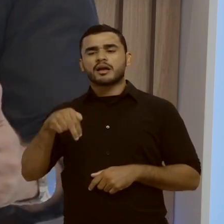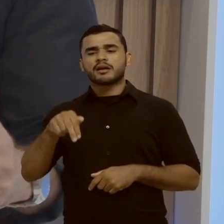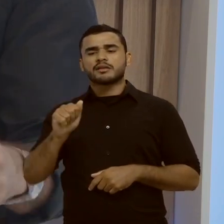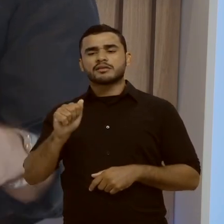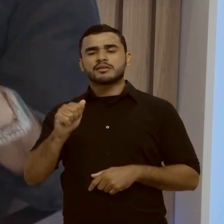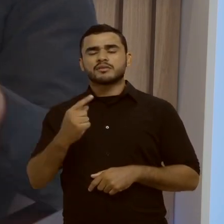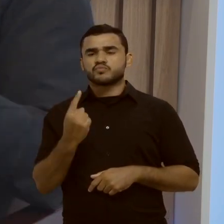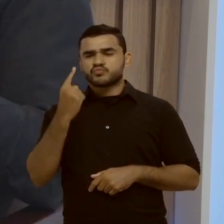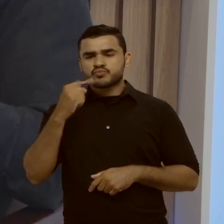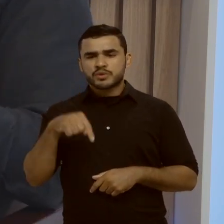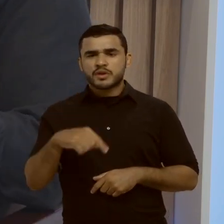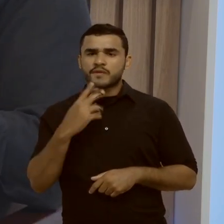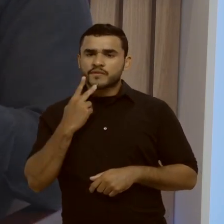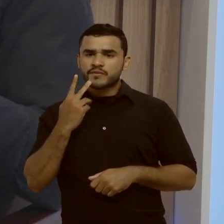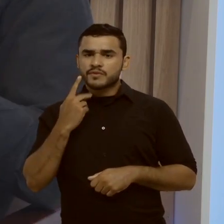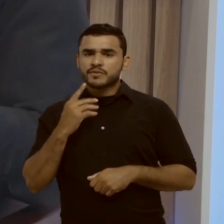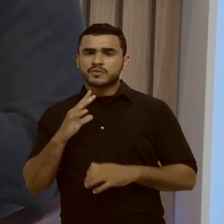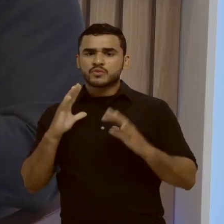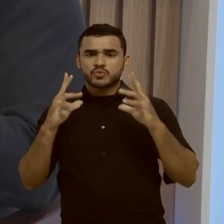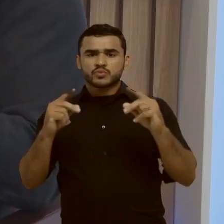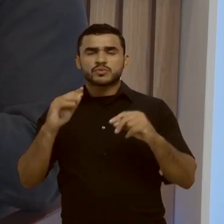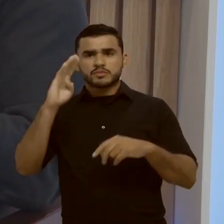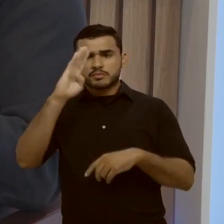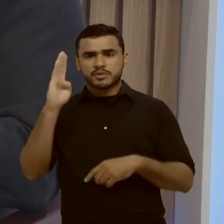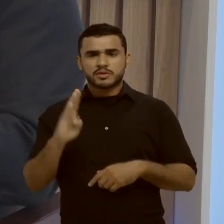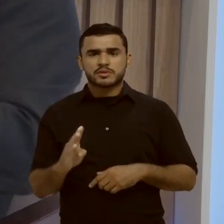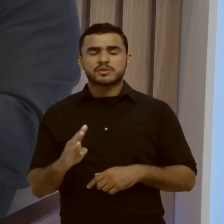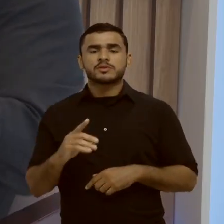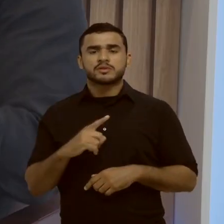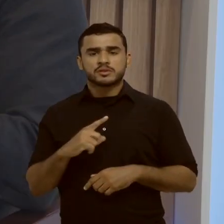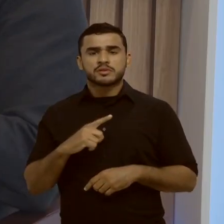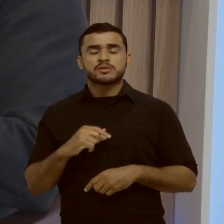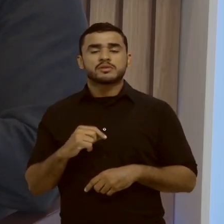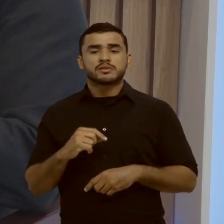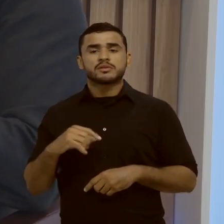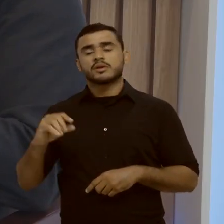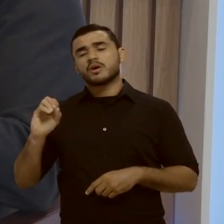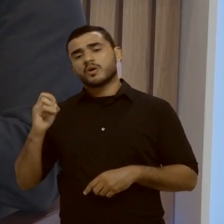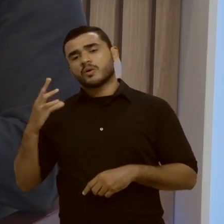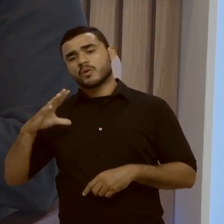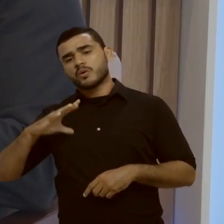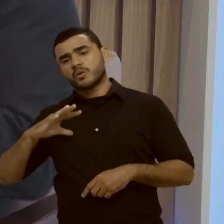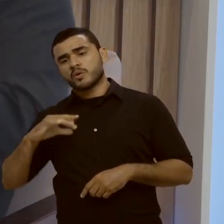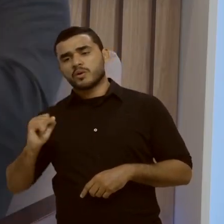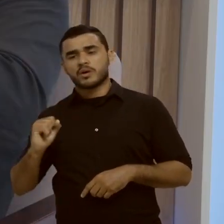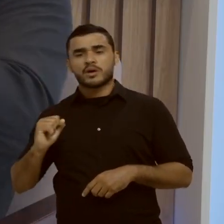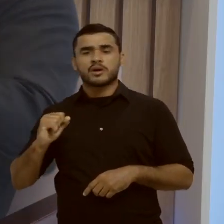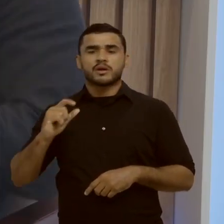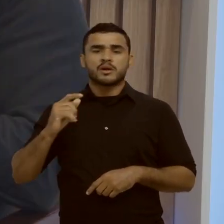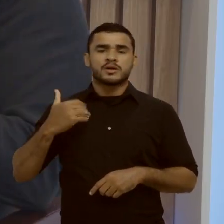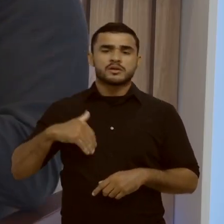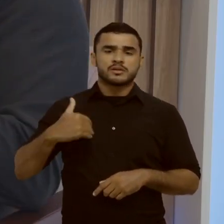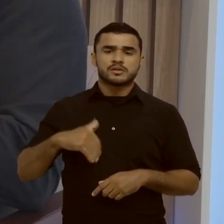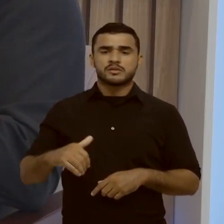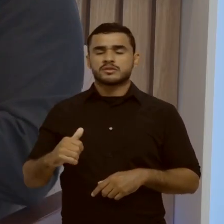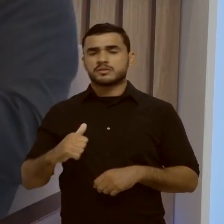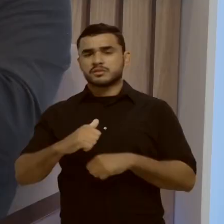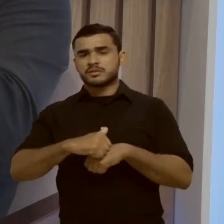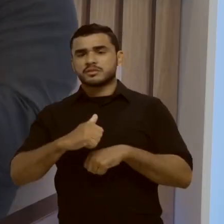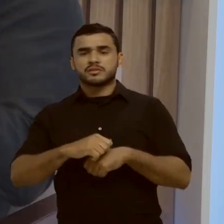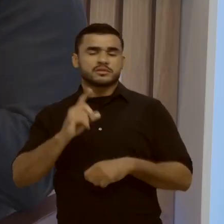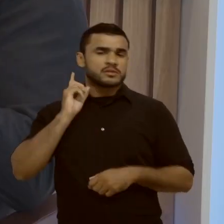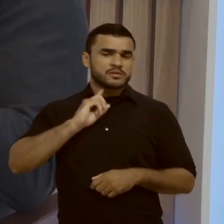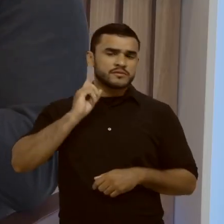de Fortaleza, mas que isso sirva para o Brasil inteiro. Se por acaso for um Corinthians, se por acaso for o Ceará ou Fortaleza, se for o